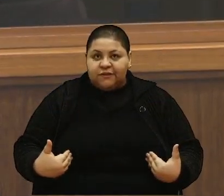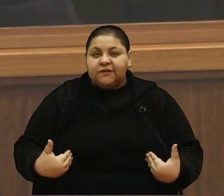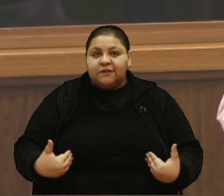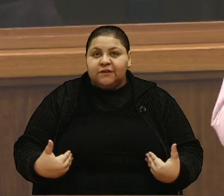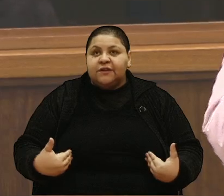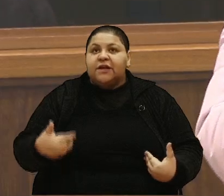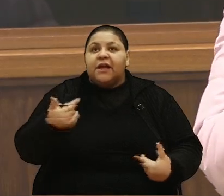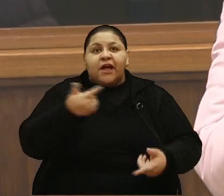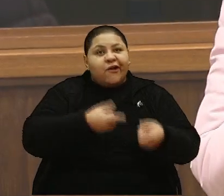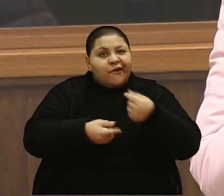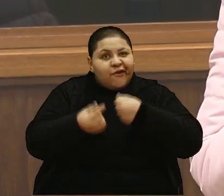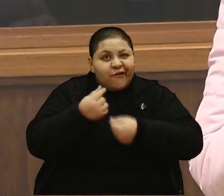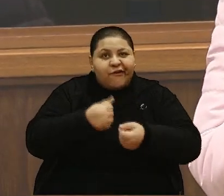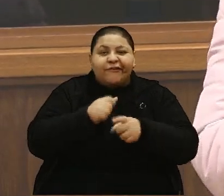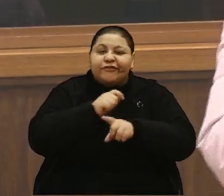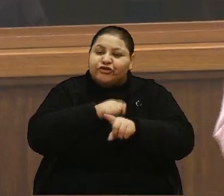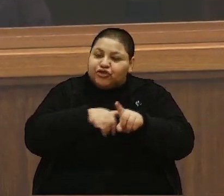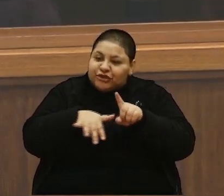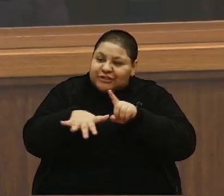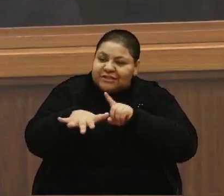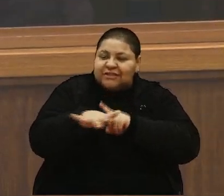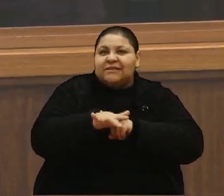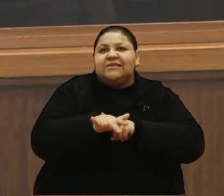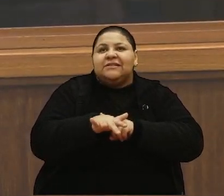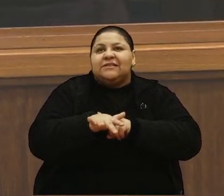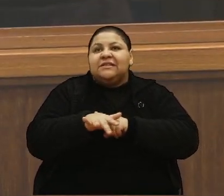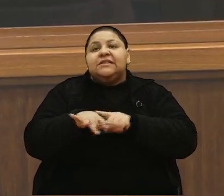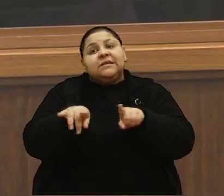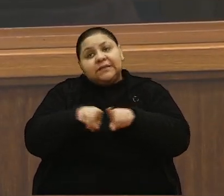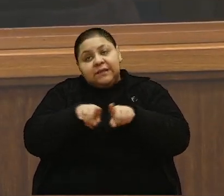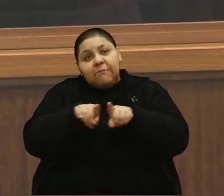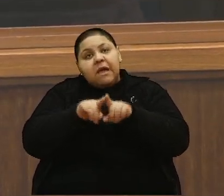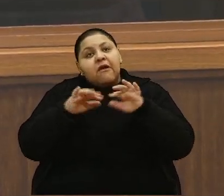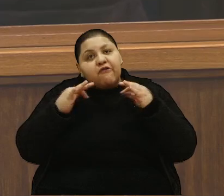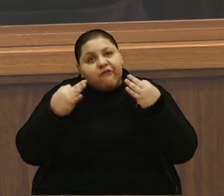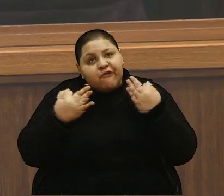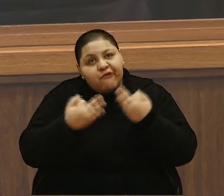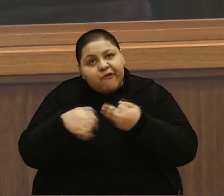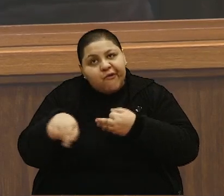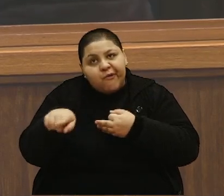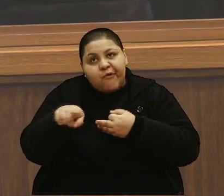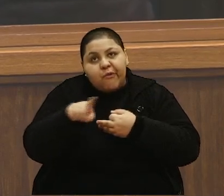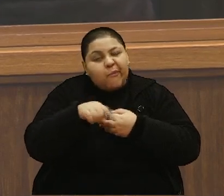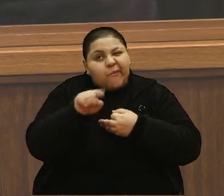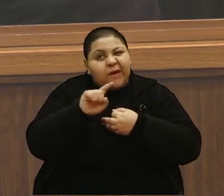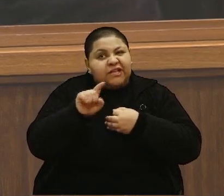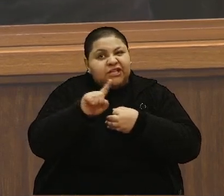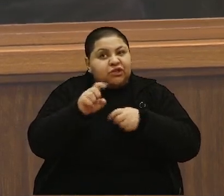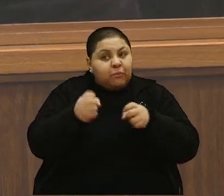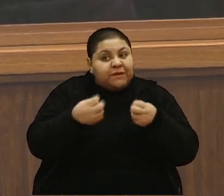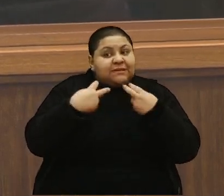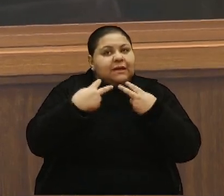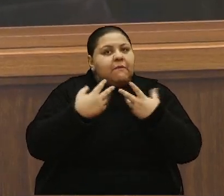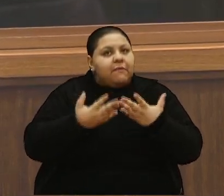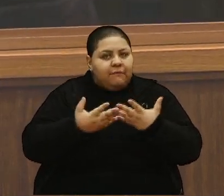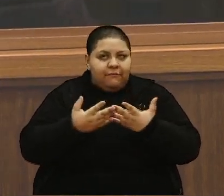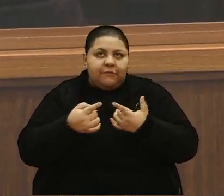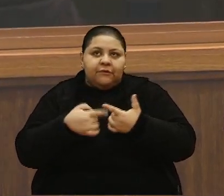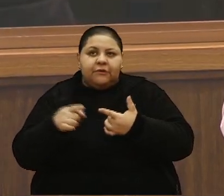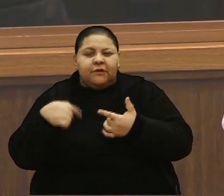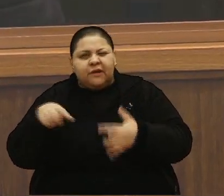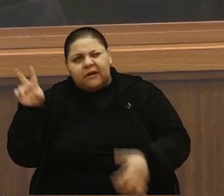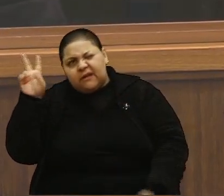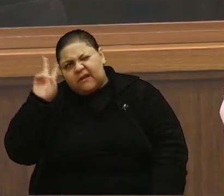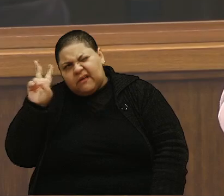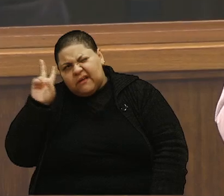é econômico, ele é social, ele é até familiar. A gente pode não notar, mas eu lembro